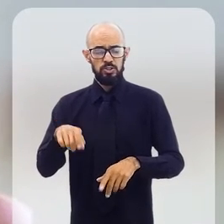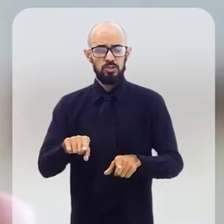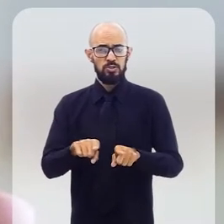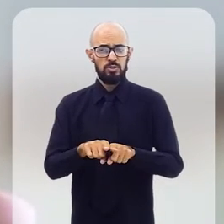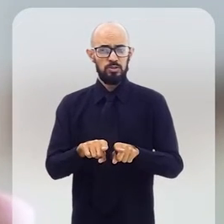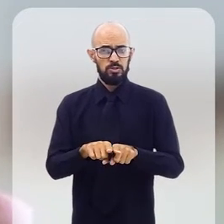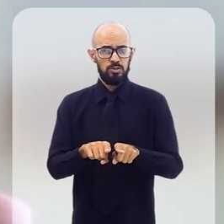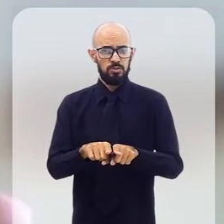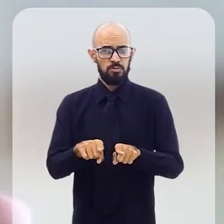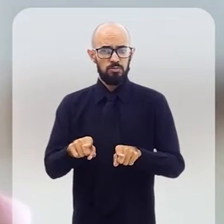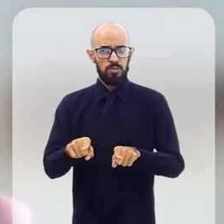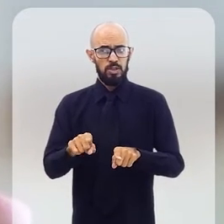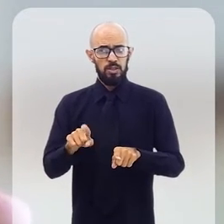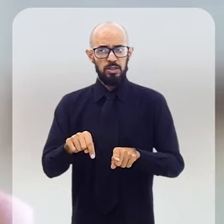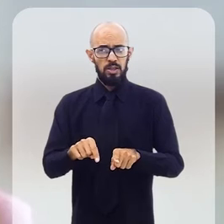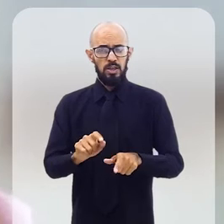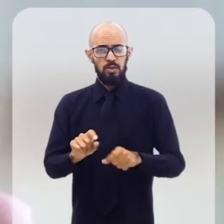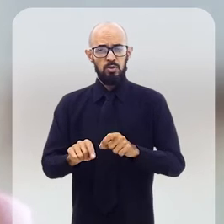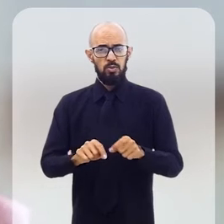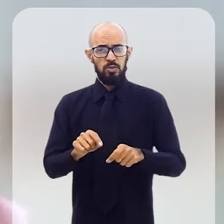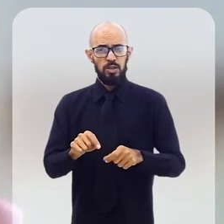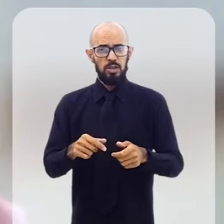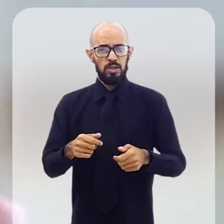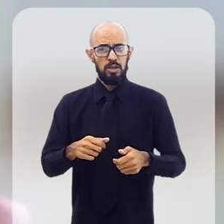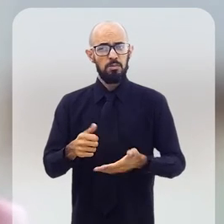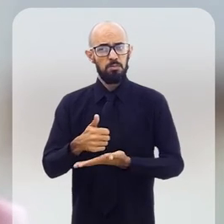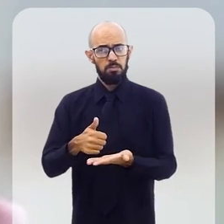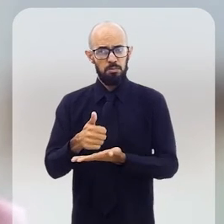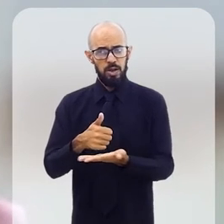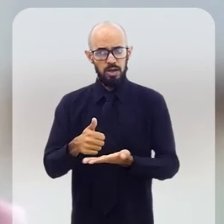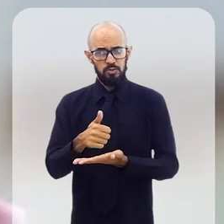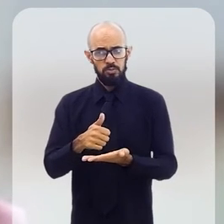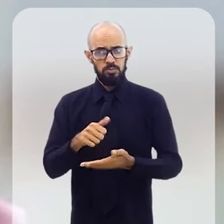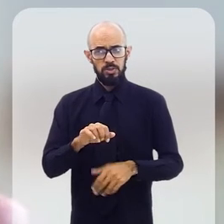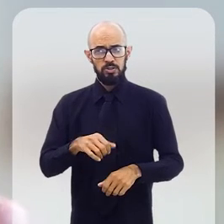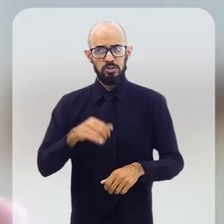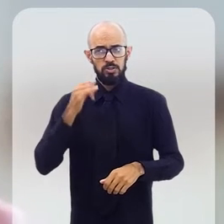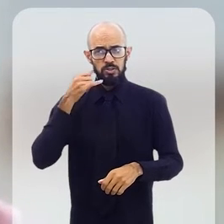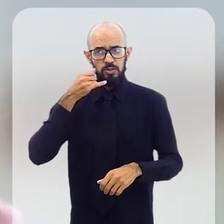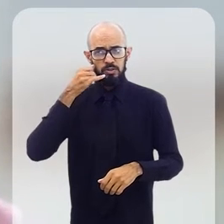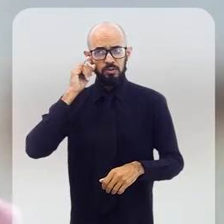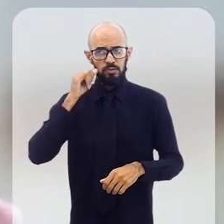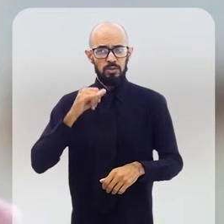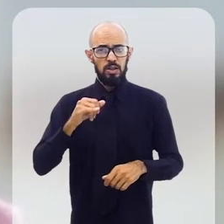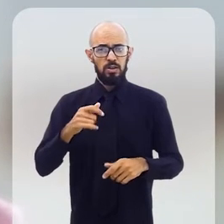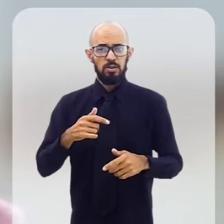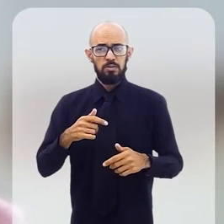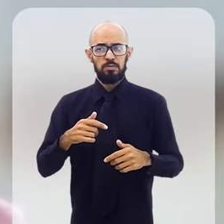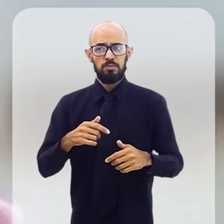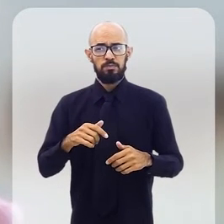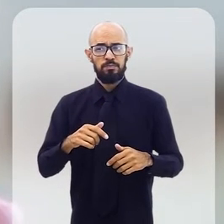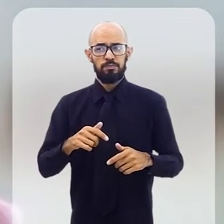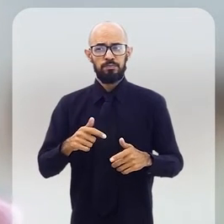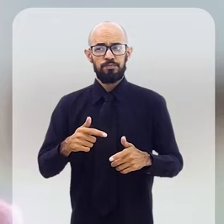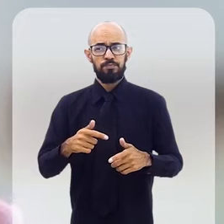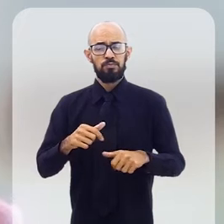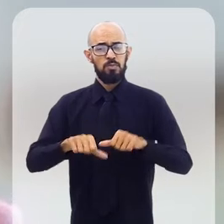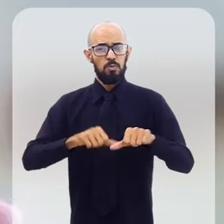esse produto, ao meu ver, é essencial, e para a indústria, para mim, é um caminho sem volta. Acho que